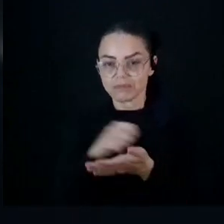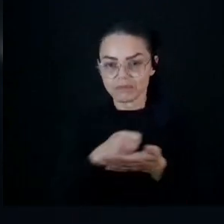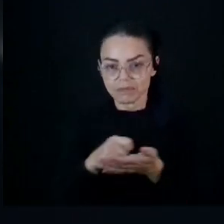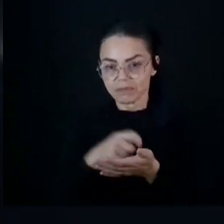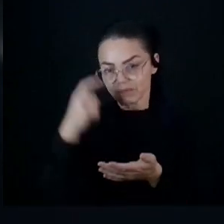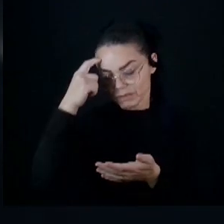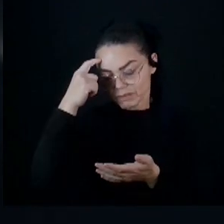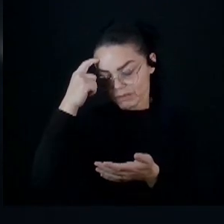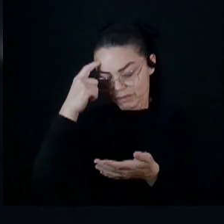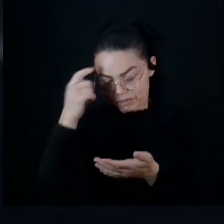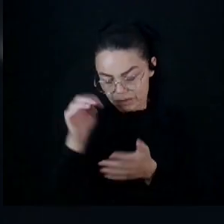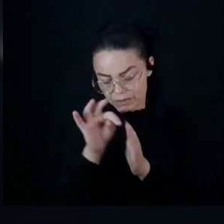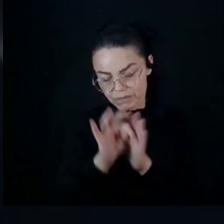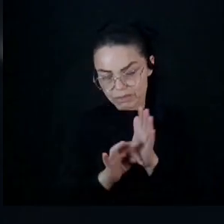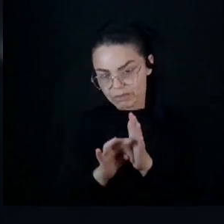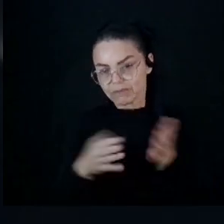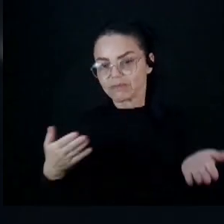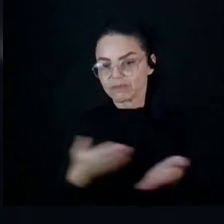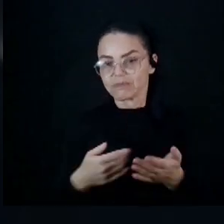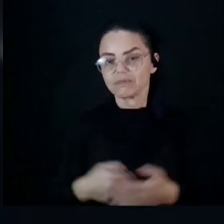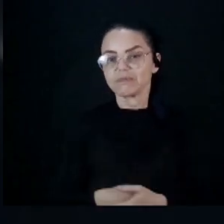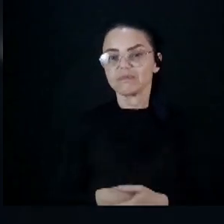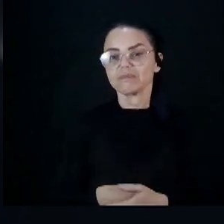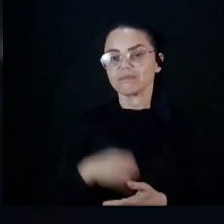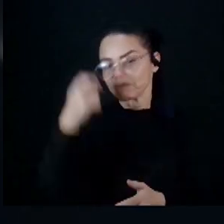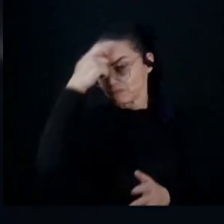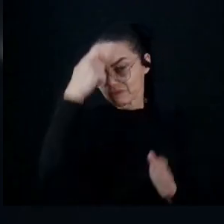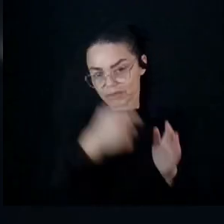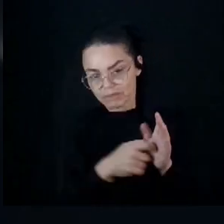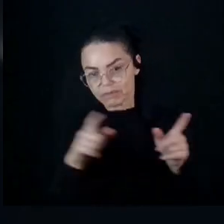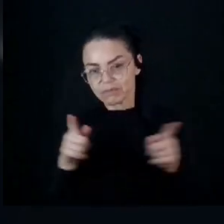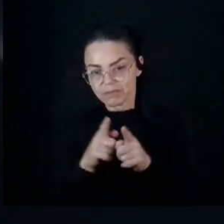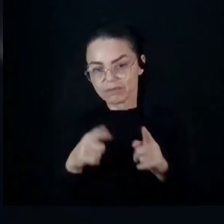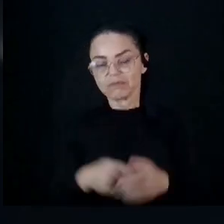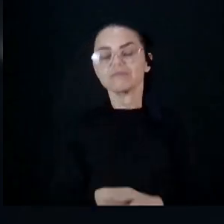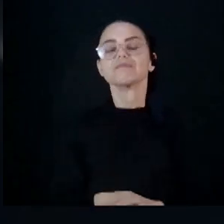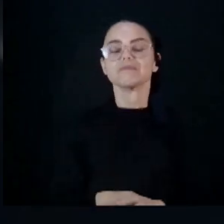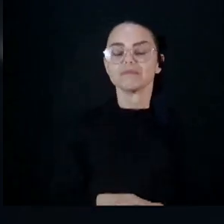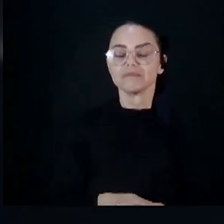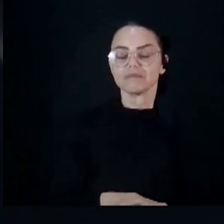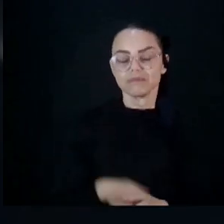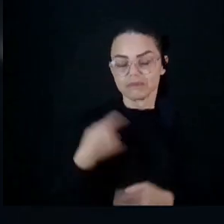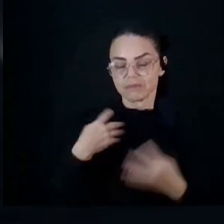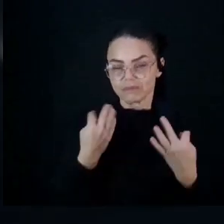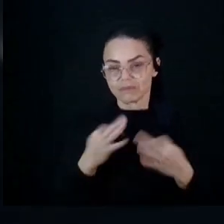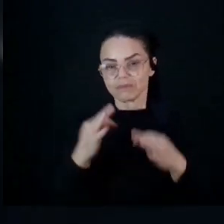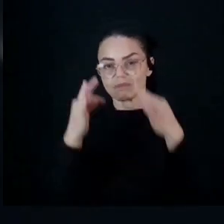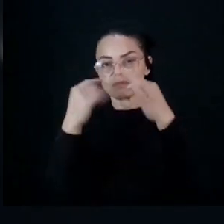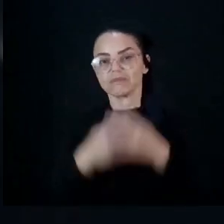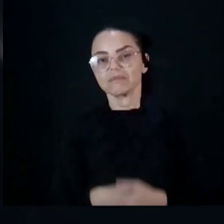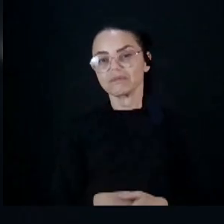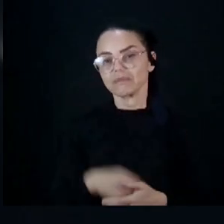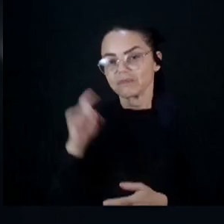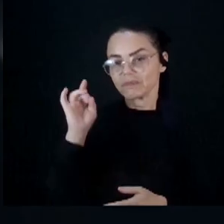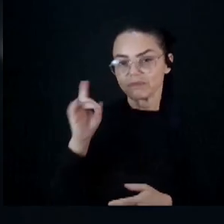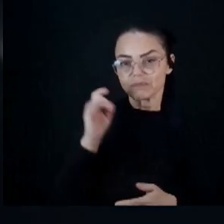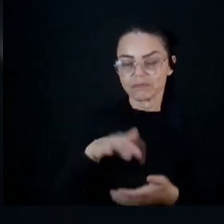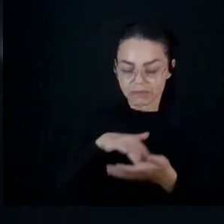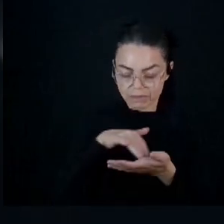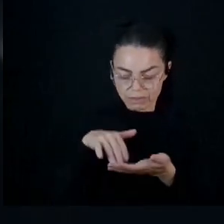texto. Agora, a IA começa a encurtar essa distância. A tecnologia deixa de ser só um teclado